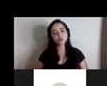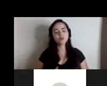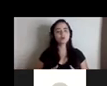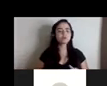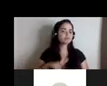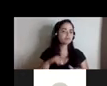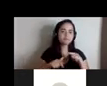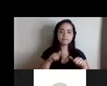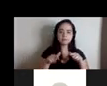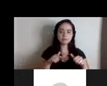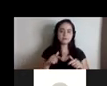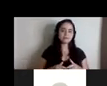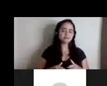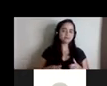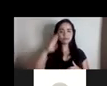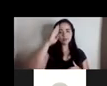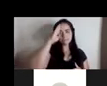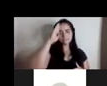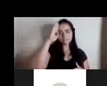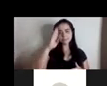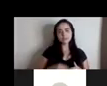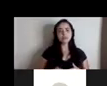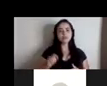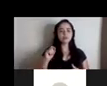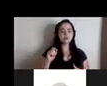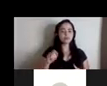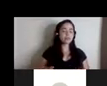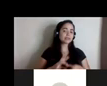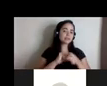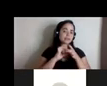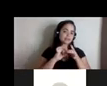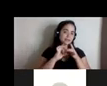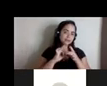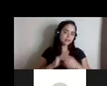atuando. Priorizar a integração.